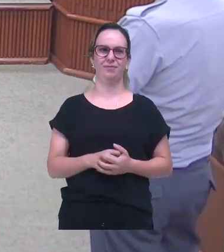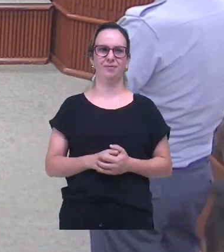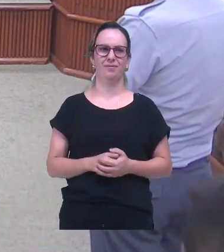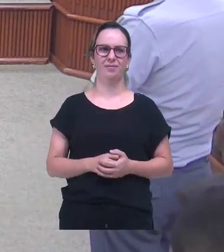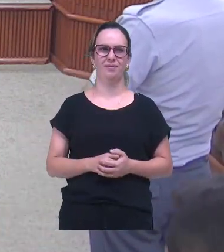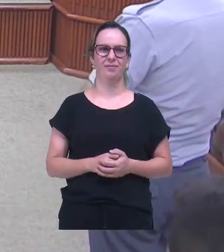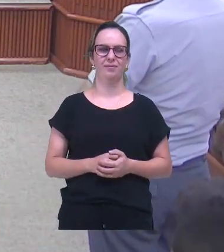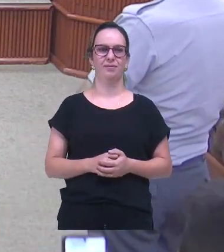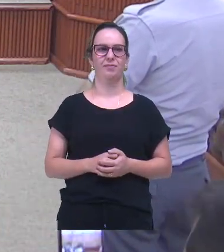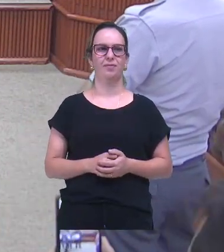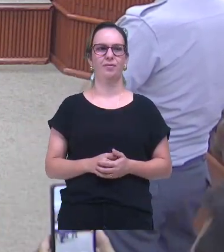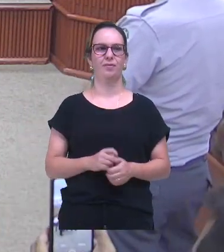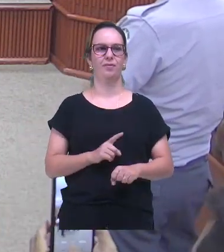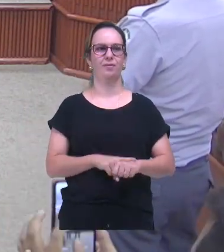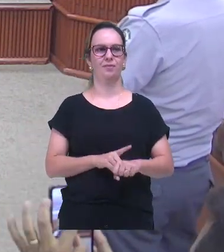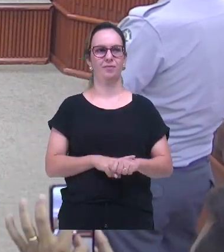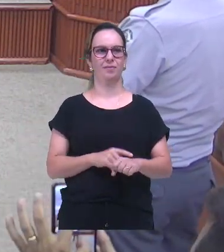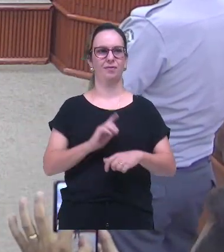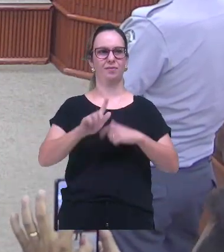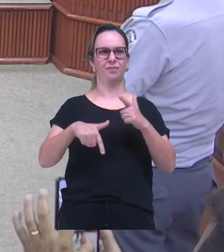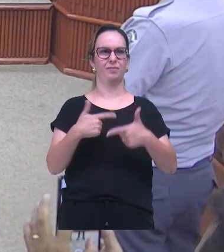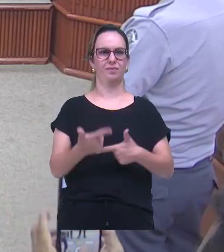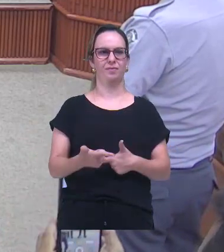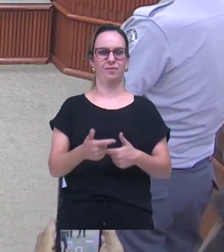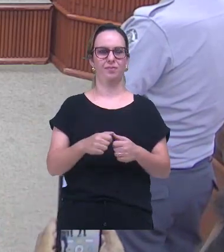aí. Na sequência, a gente vai